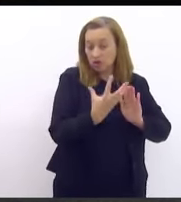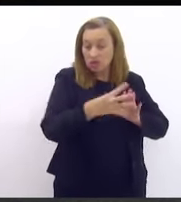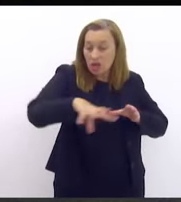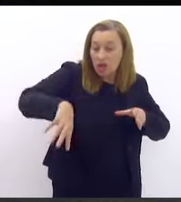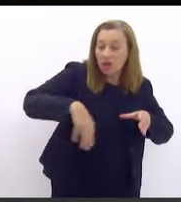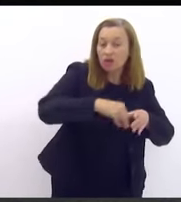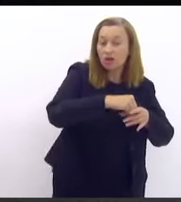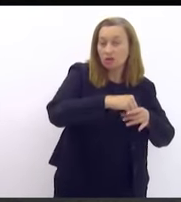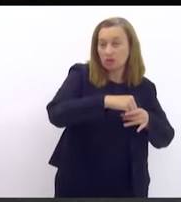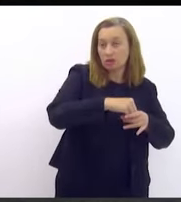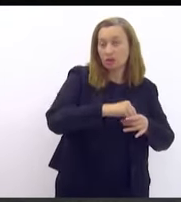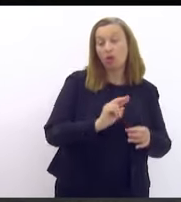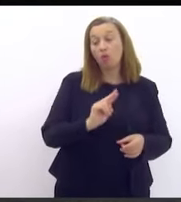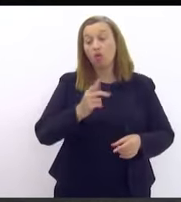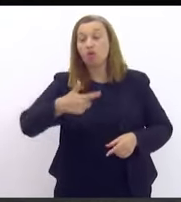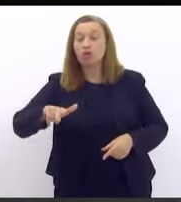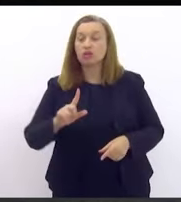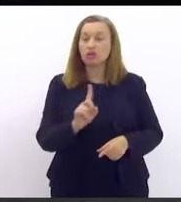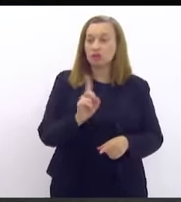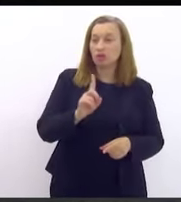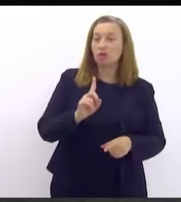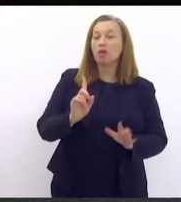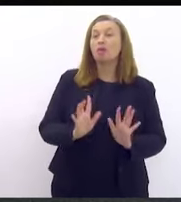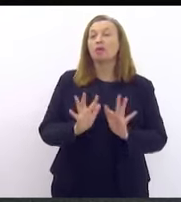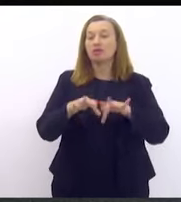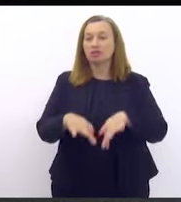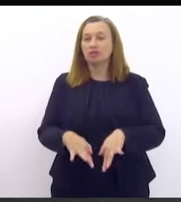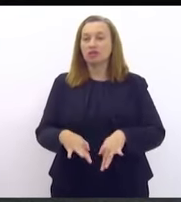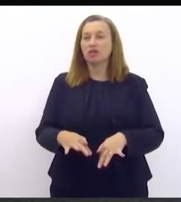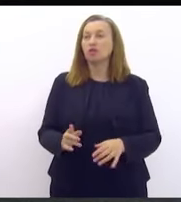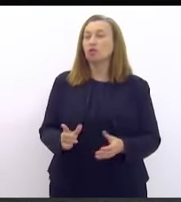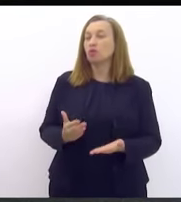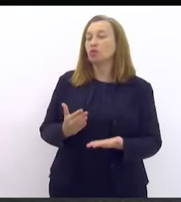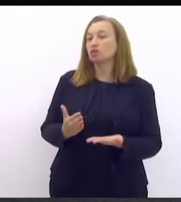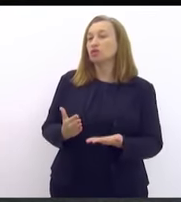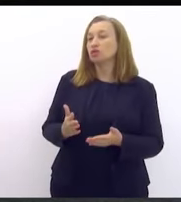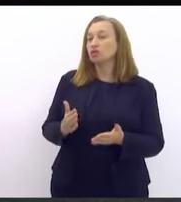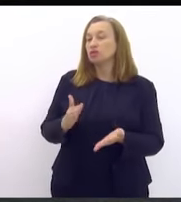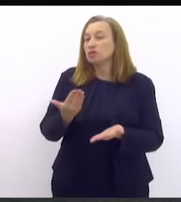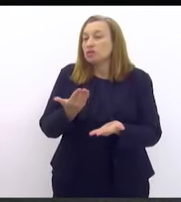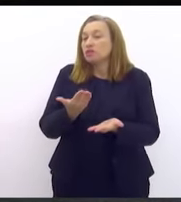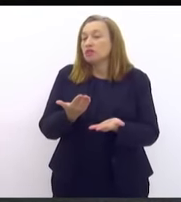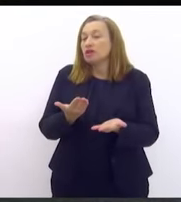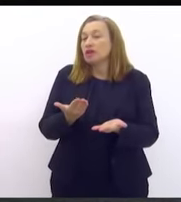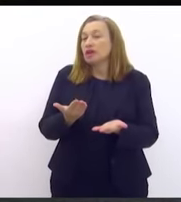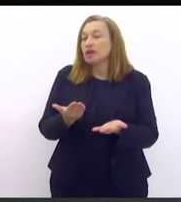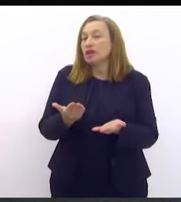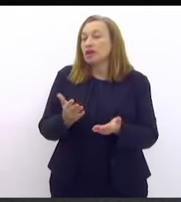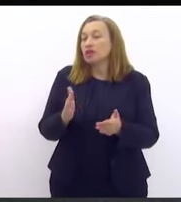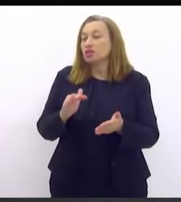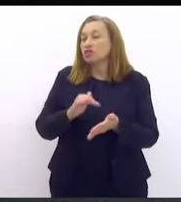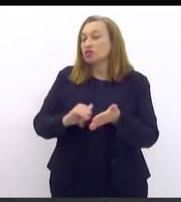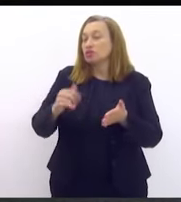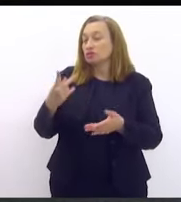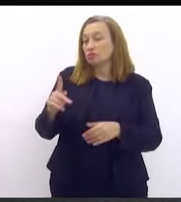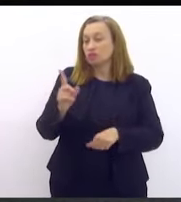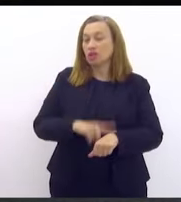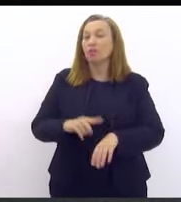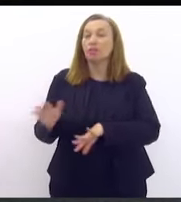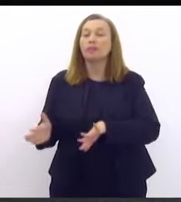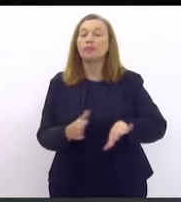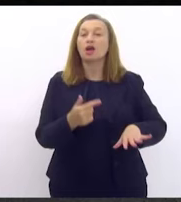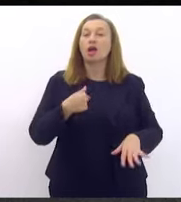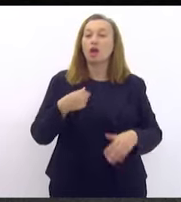incorporadas, outras não. Mas, e para concluir, porque eu já estou roubando aqui o vosso precioso tempo, dizer que quando eu